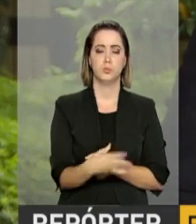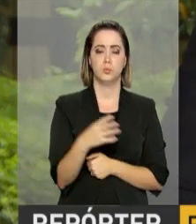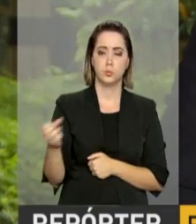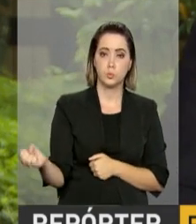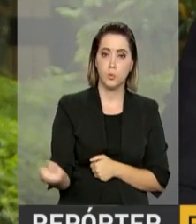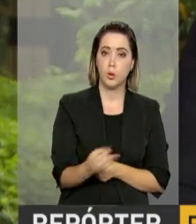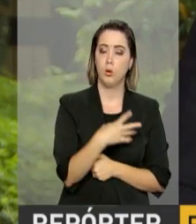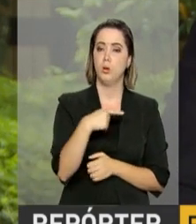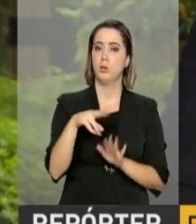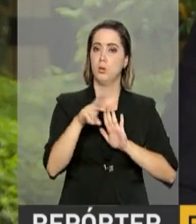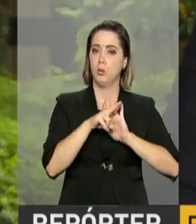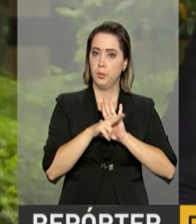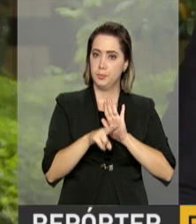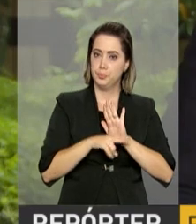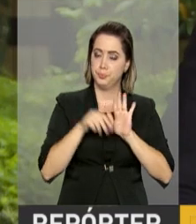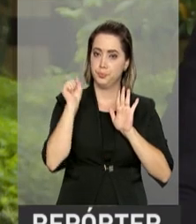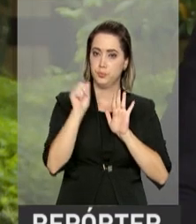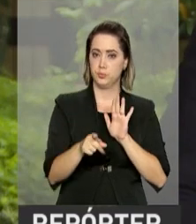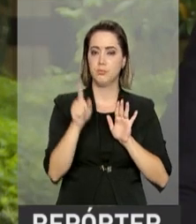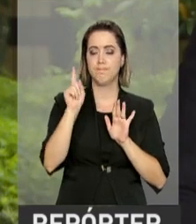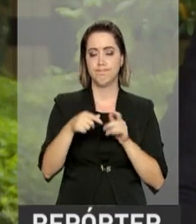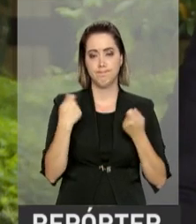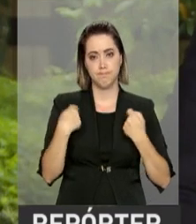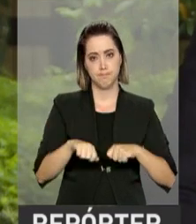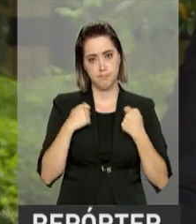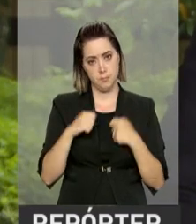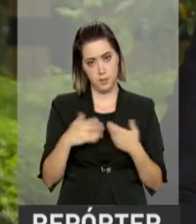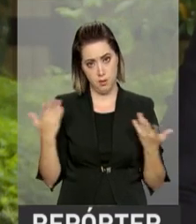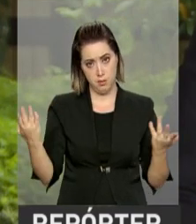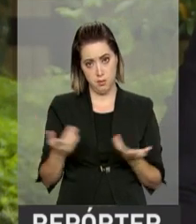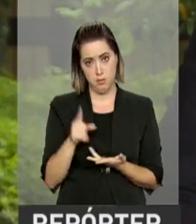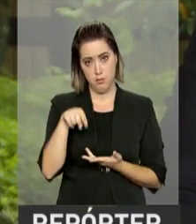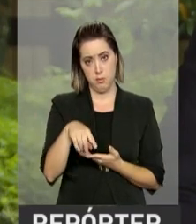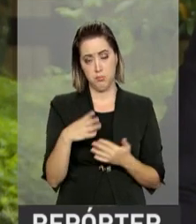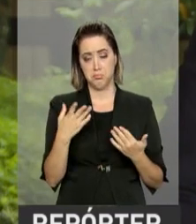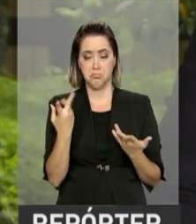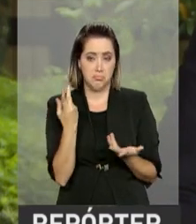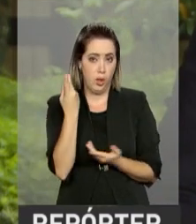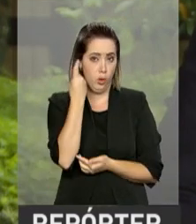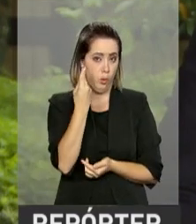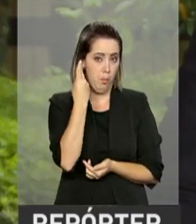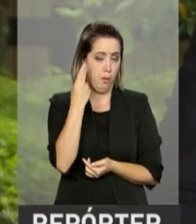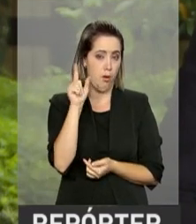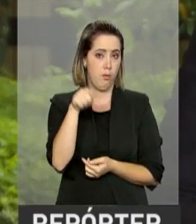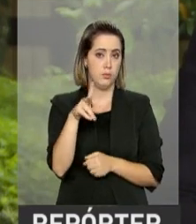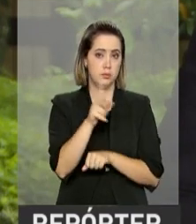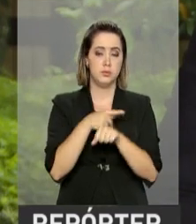todo. São várias medidas. A medida provavelmente mais comum é que